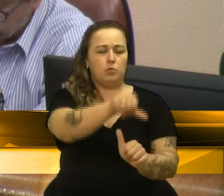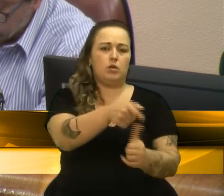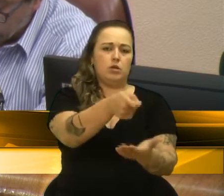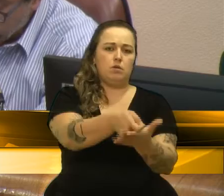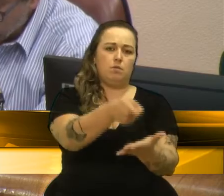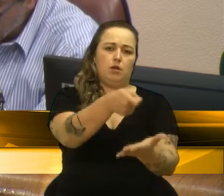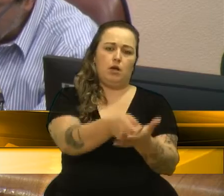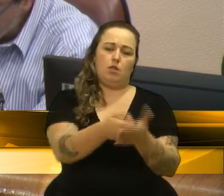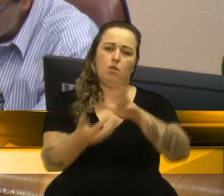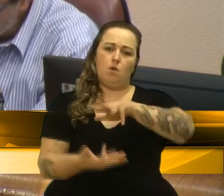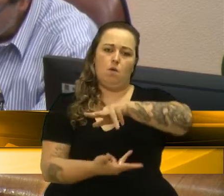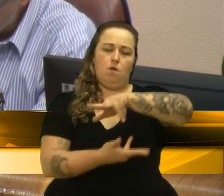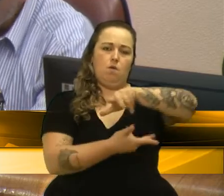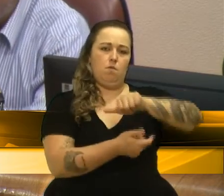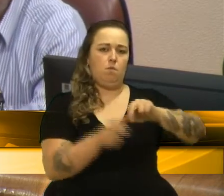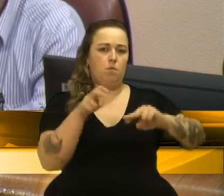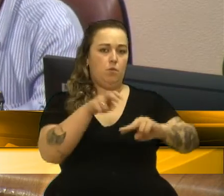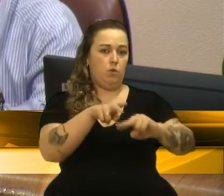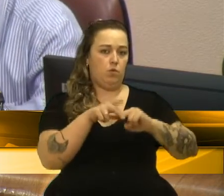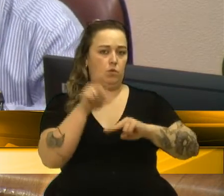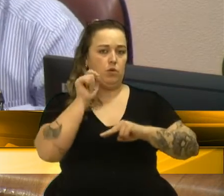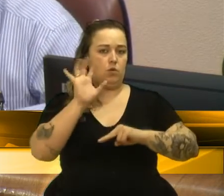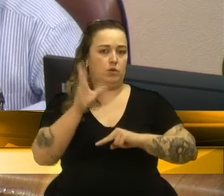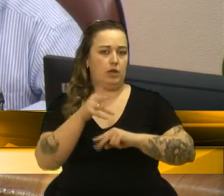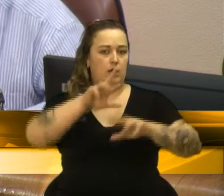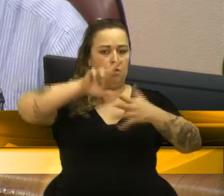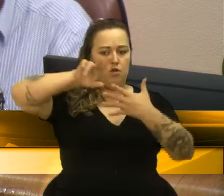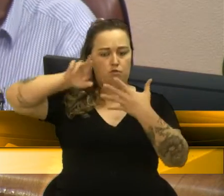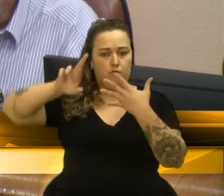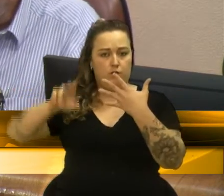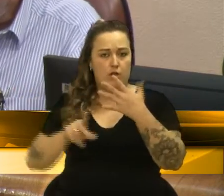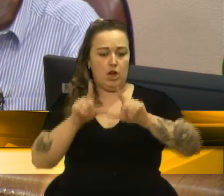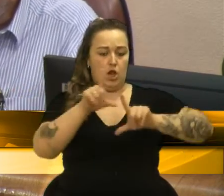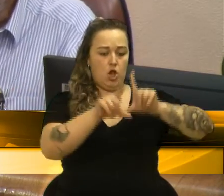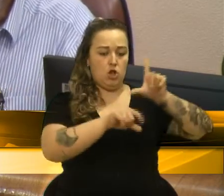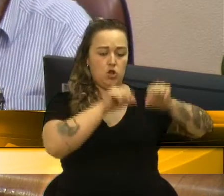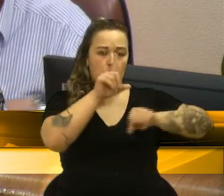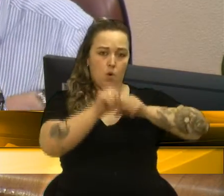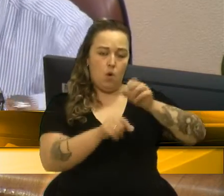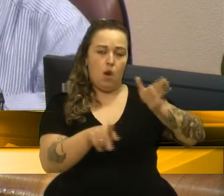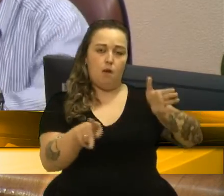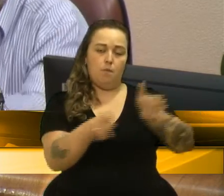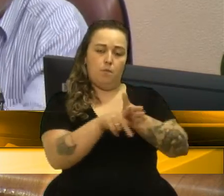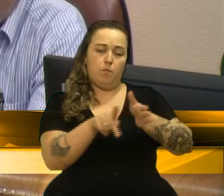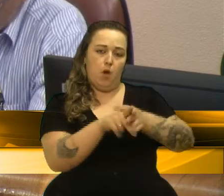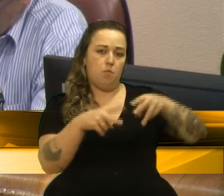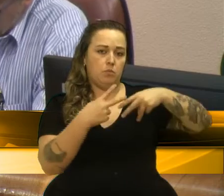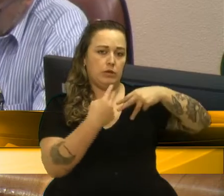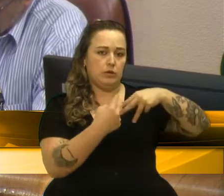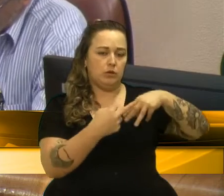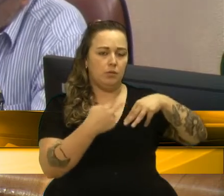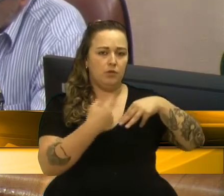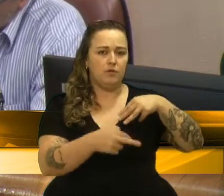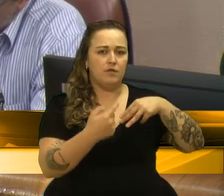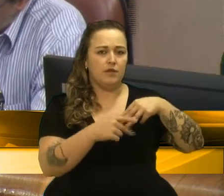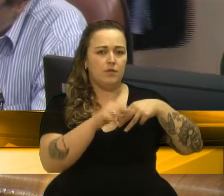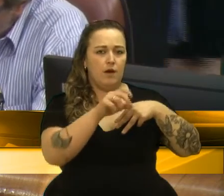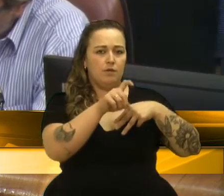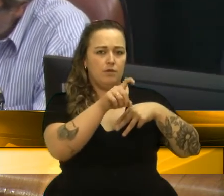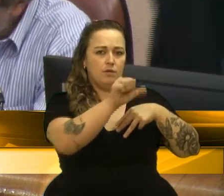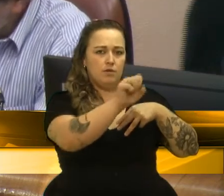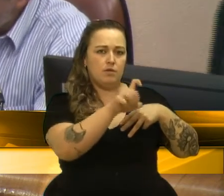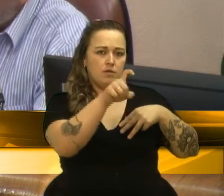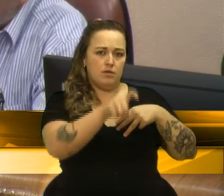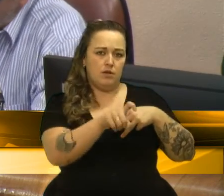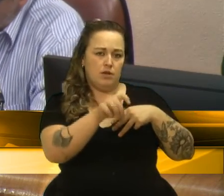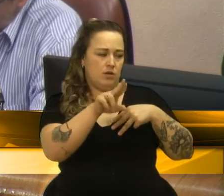obrigatória. Como visto, a diversidade sexual diz respeito a duas dimensões da vida humana: identidade de